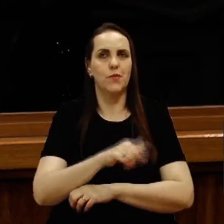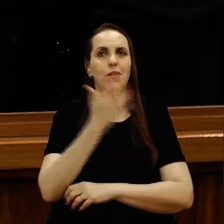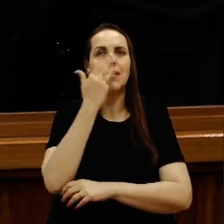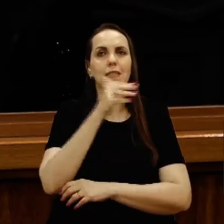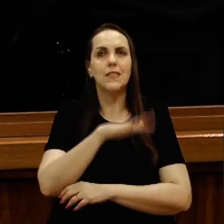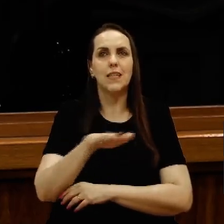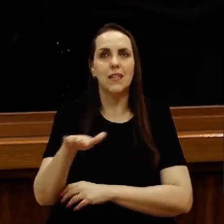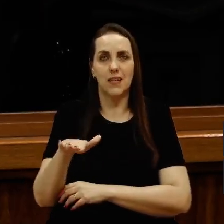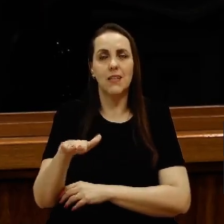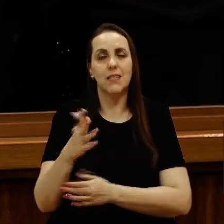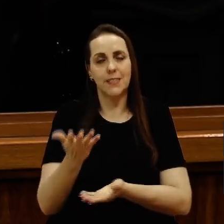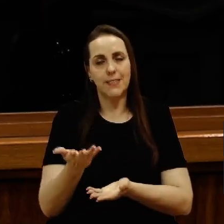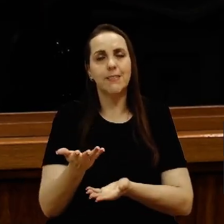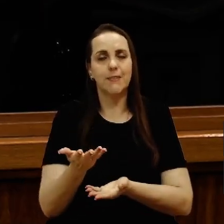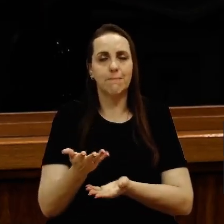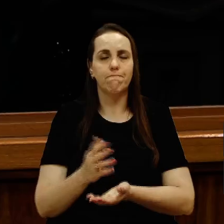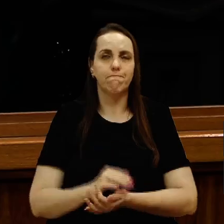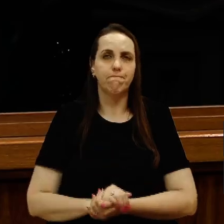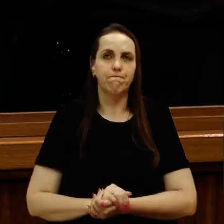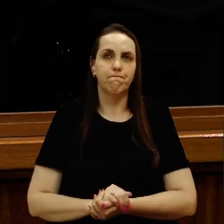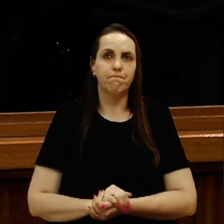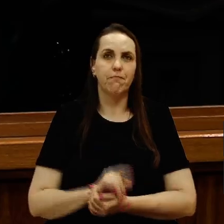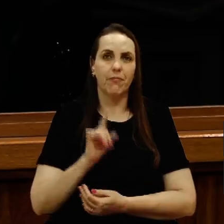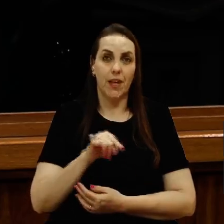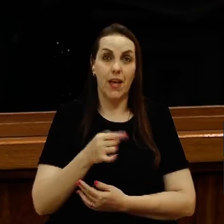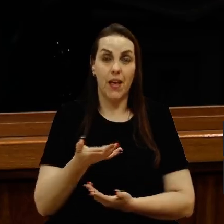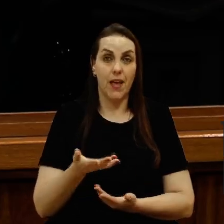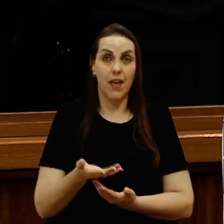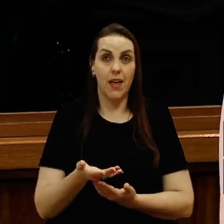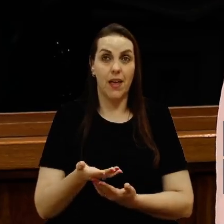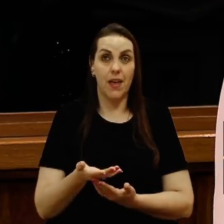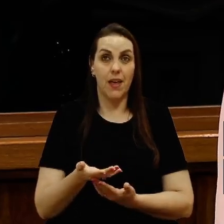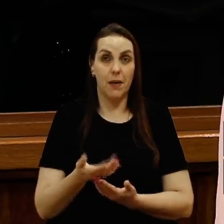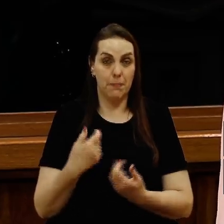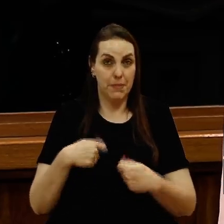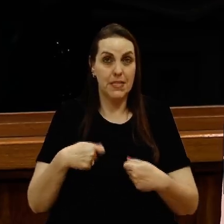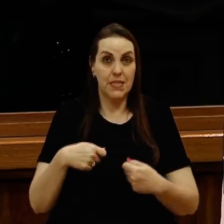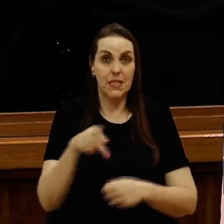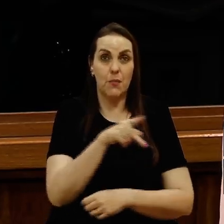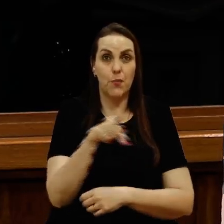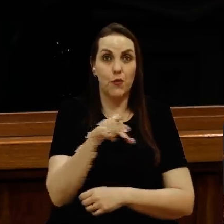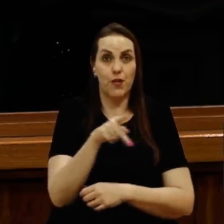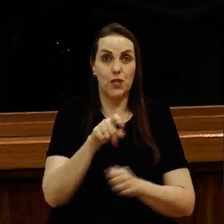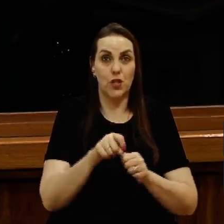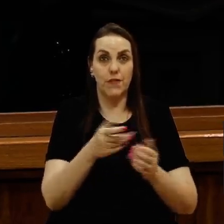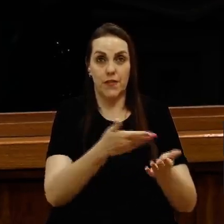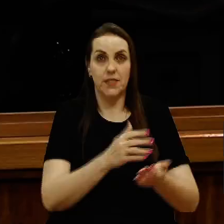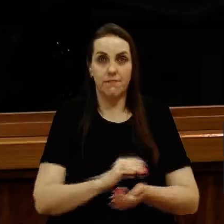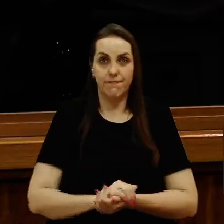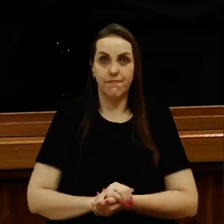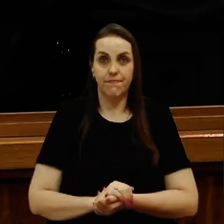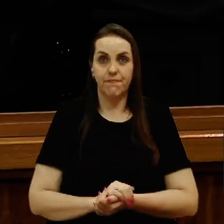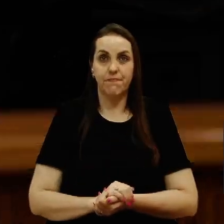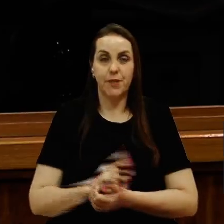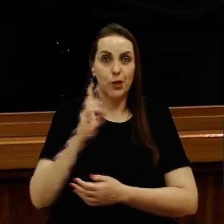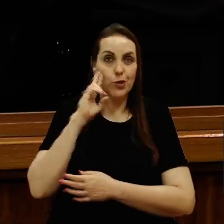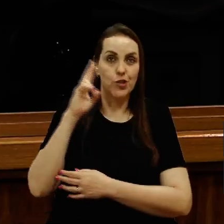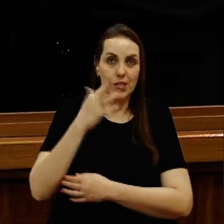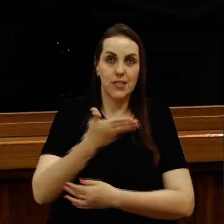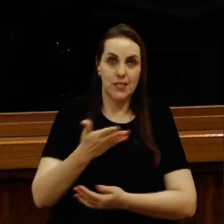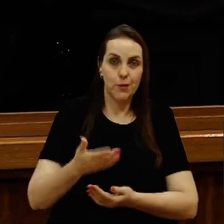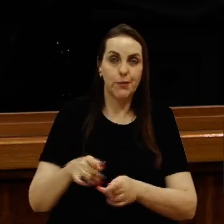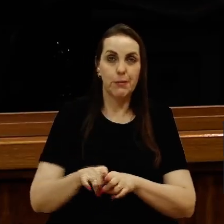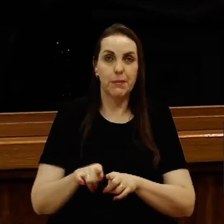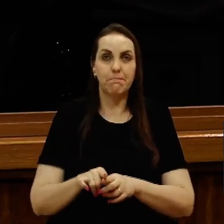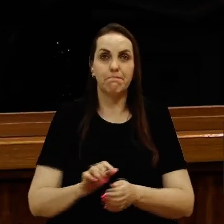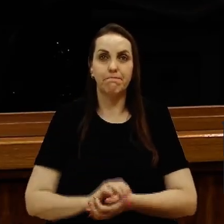vezes acabam sobrando, inclusive, para as professoras, para as direções, e,